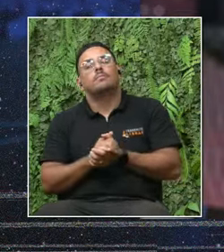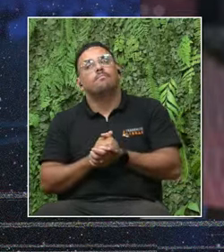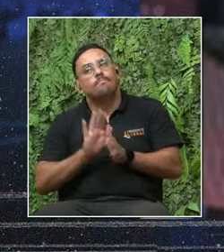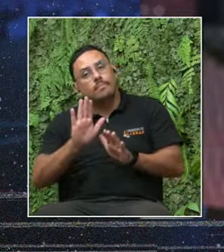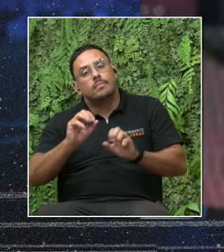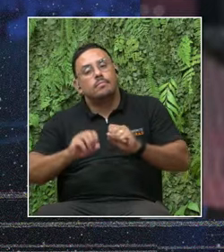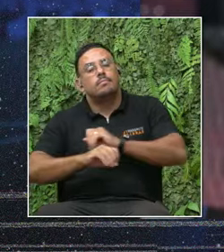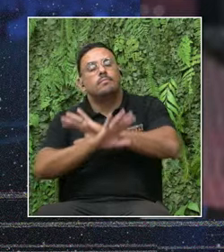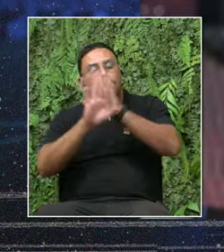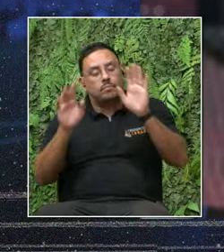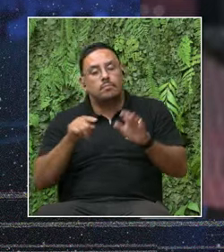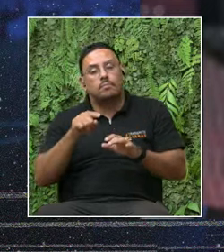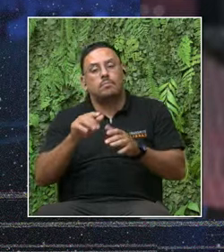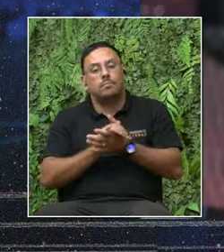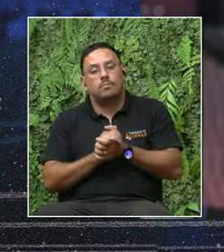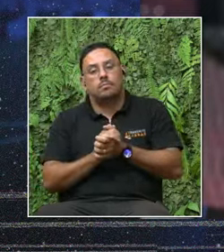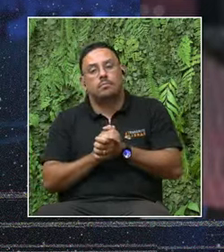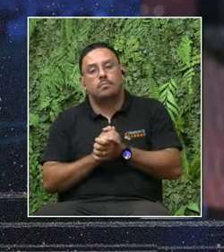ru